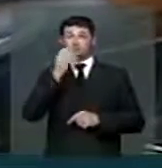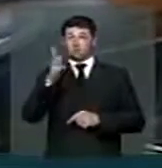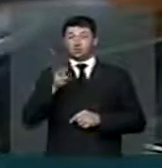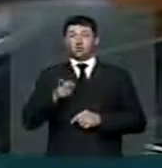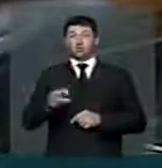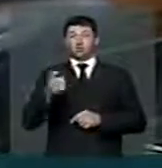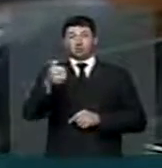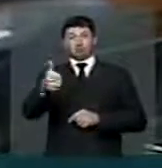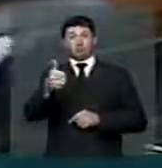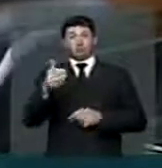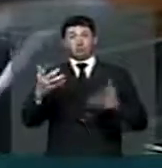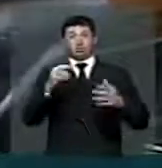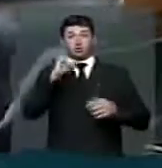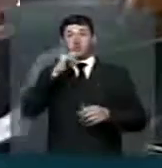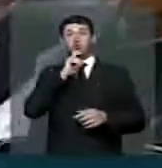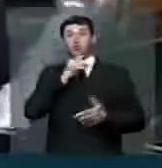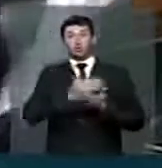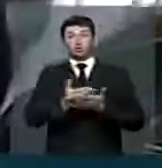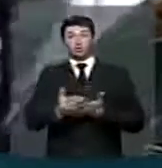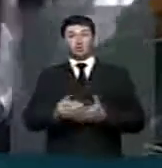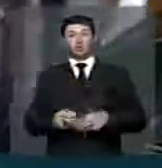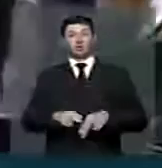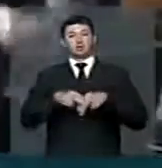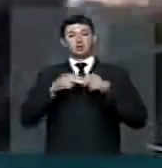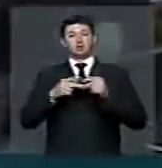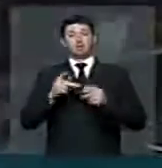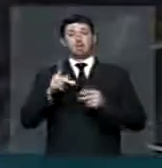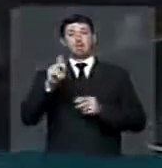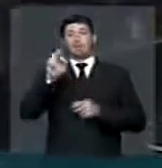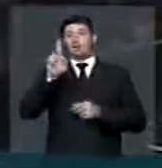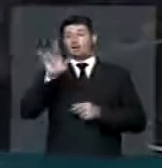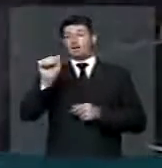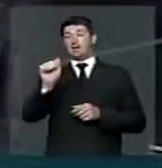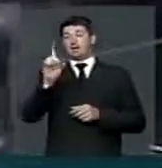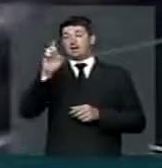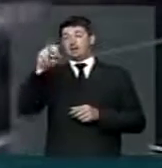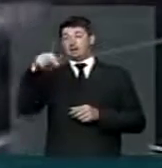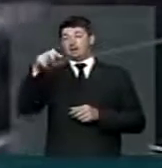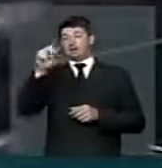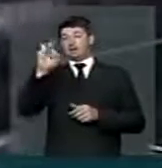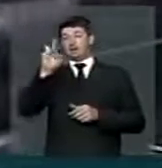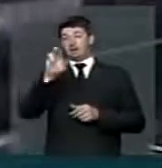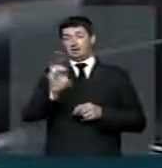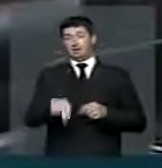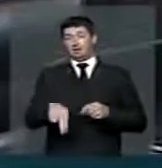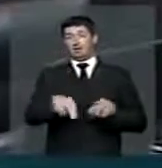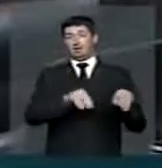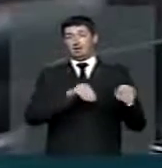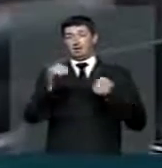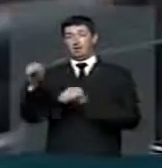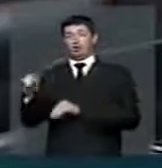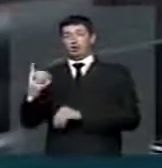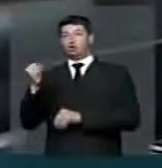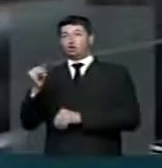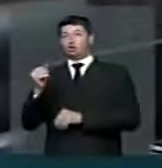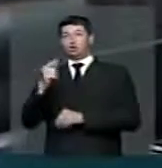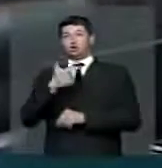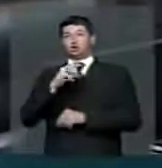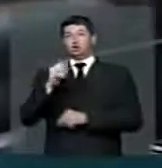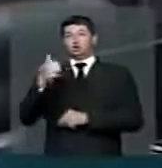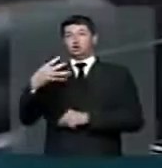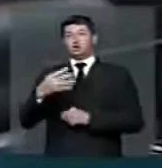funcionando a partir de julho, por uma portaria do Denatran, foi transferido para janeiro de 2014.